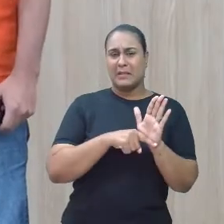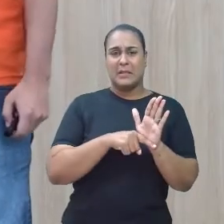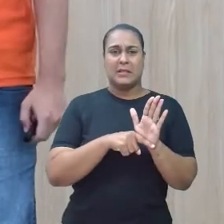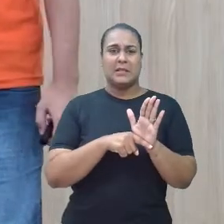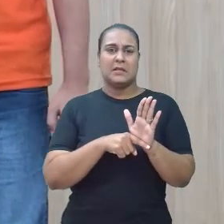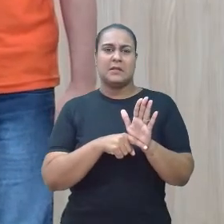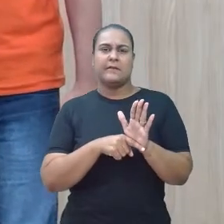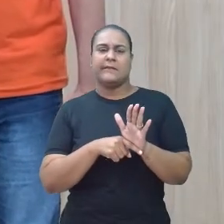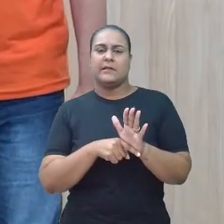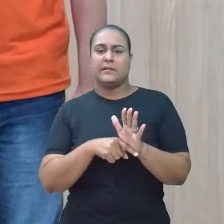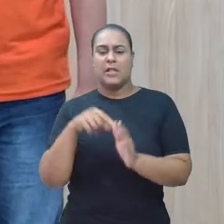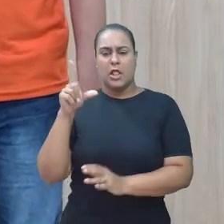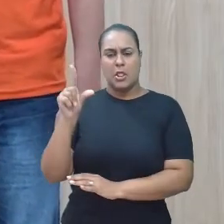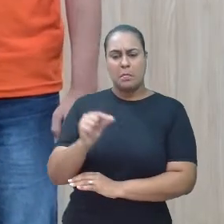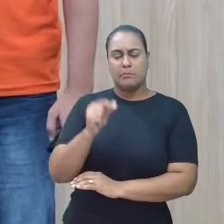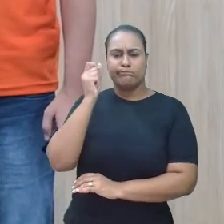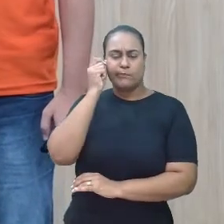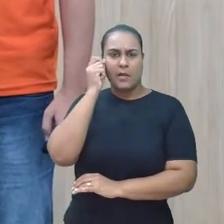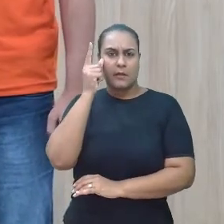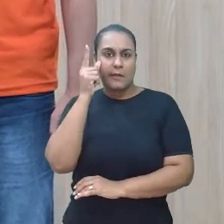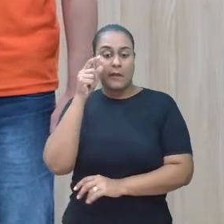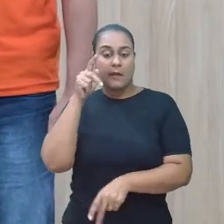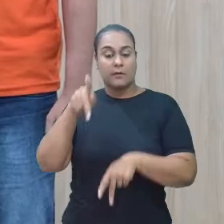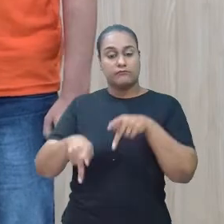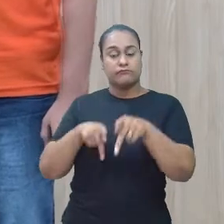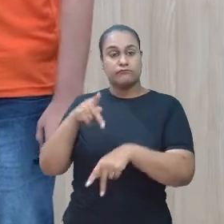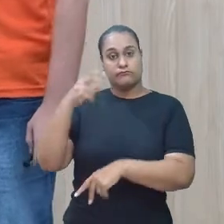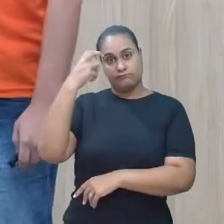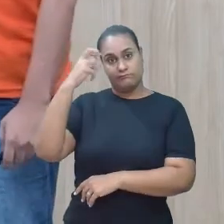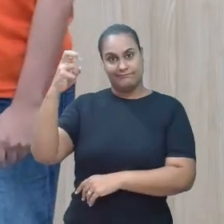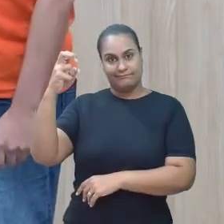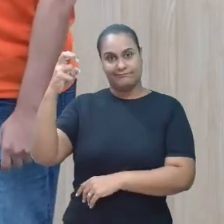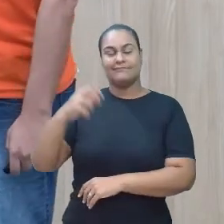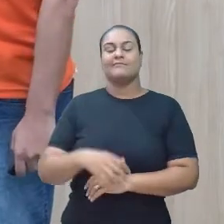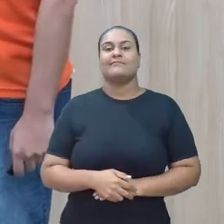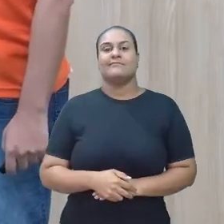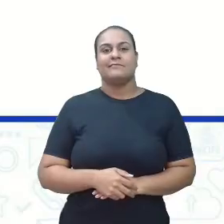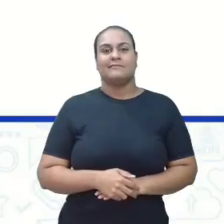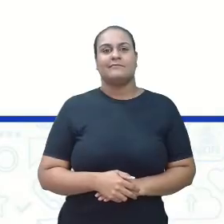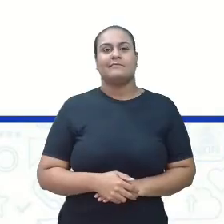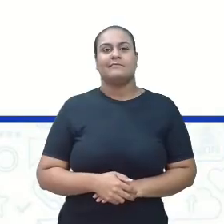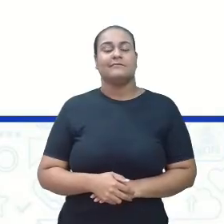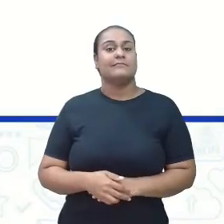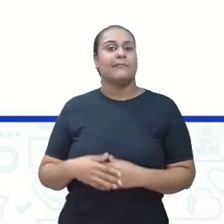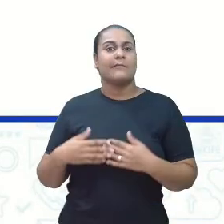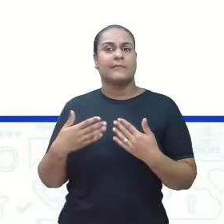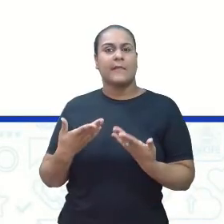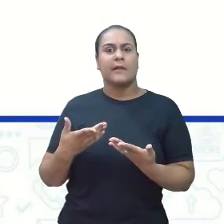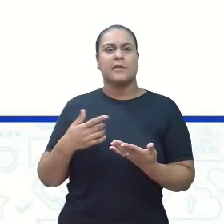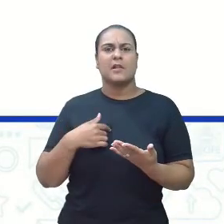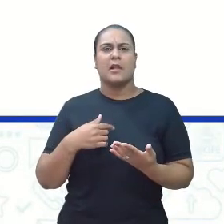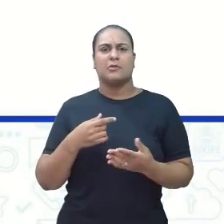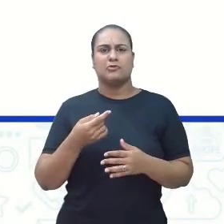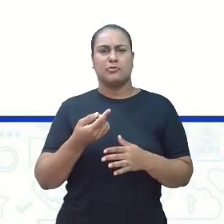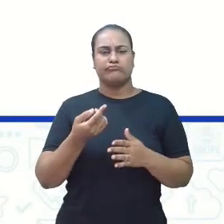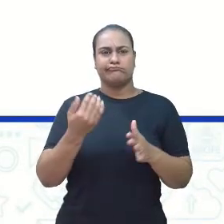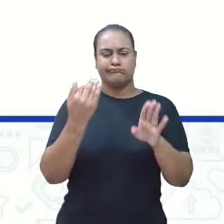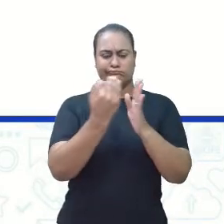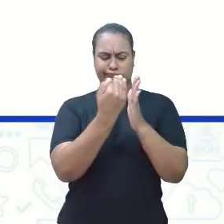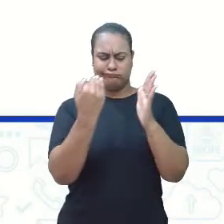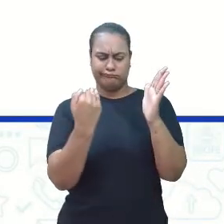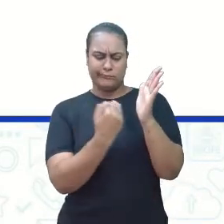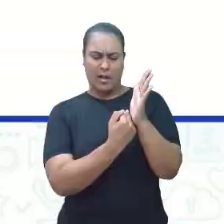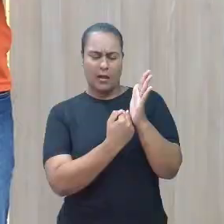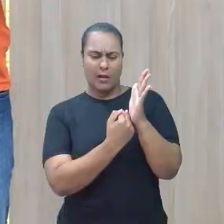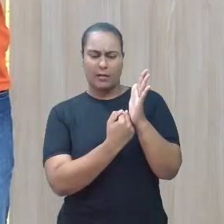carga que tenta diminuir a ideia de cultura popular, tá certo? E aí trata como algo inferior, como algo pouco importante.